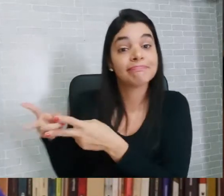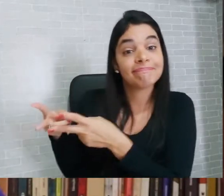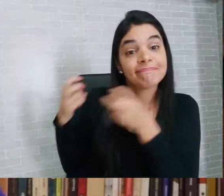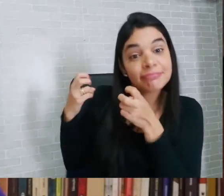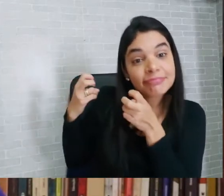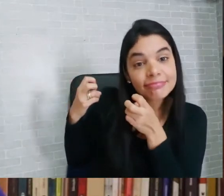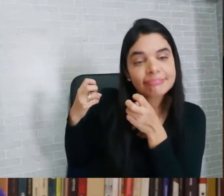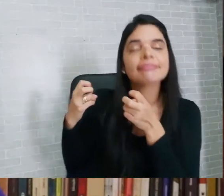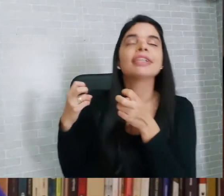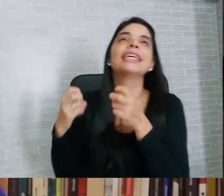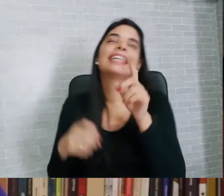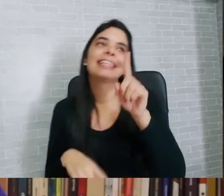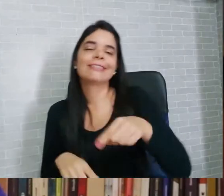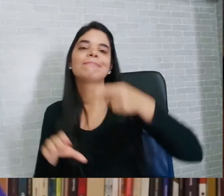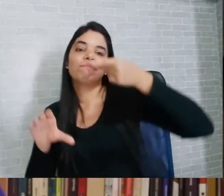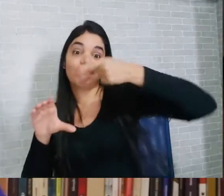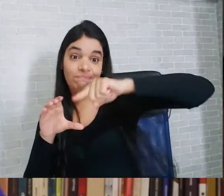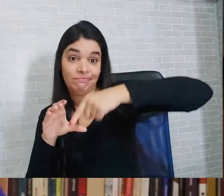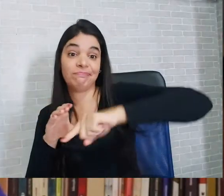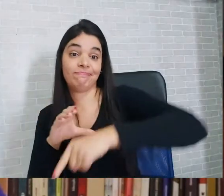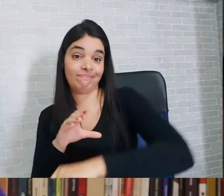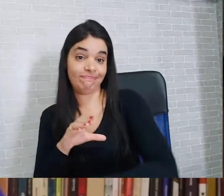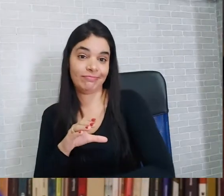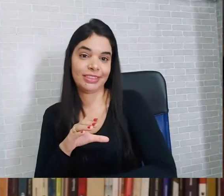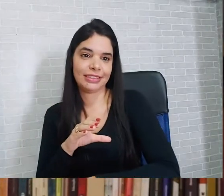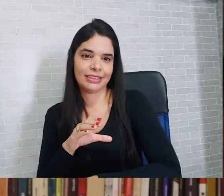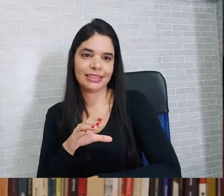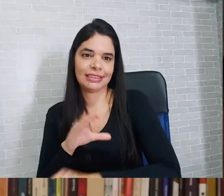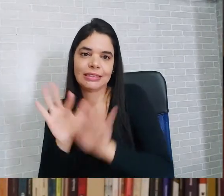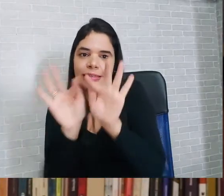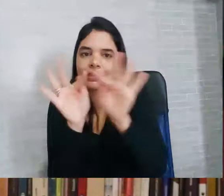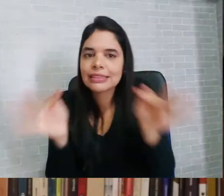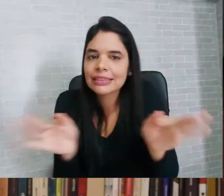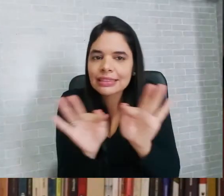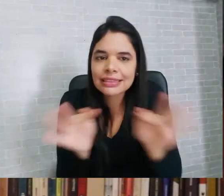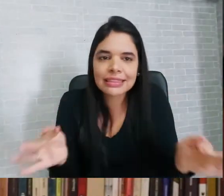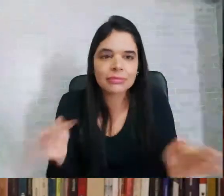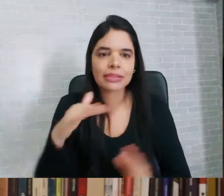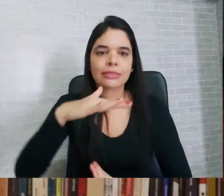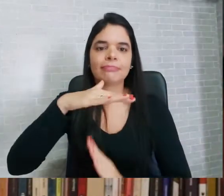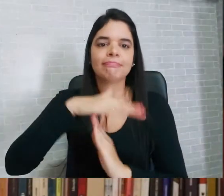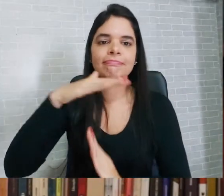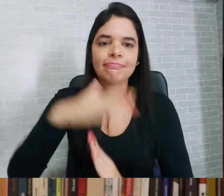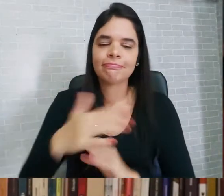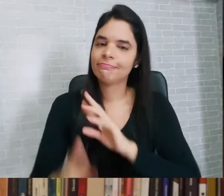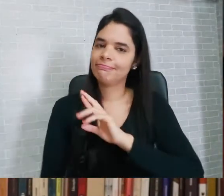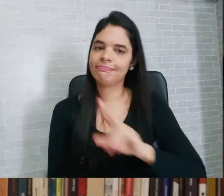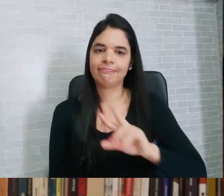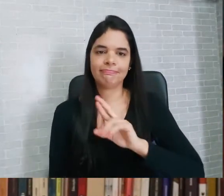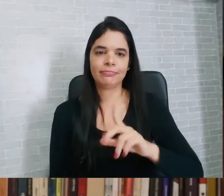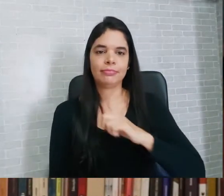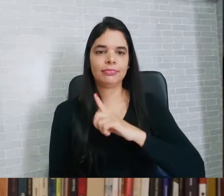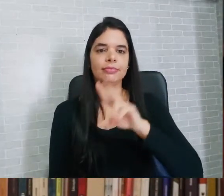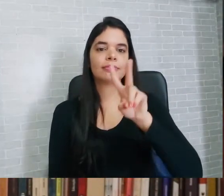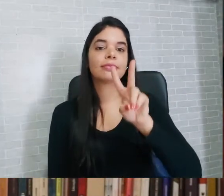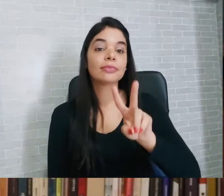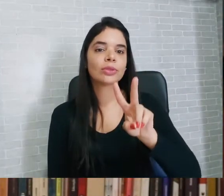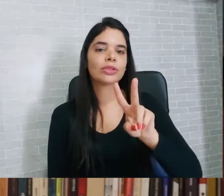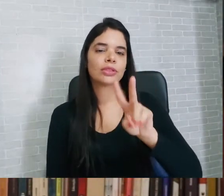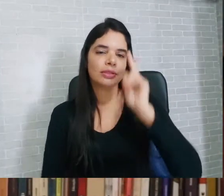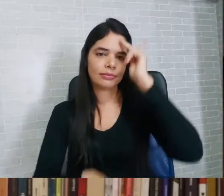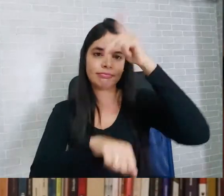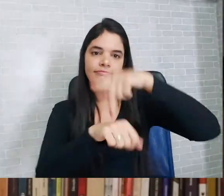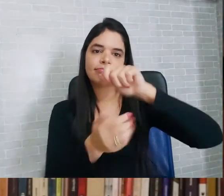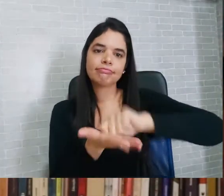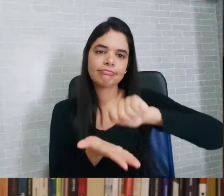muito complexa, ela não é limitada. Dois críticos literários que